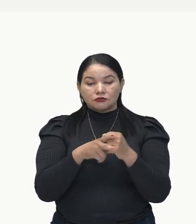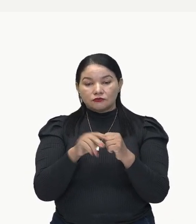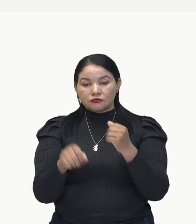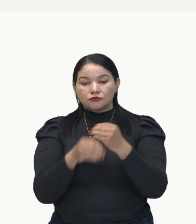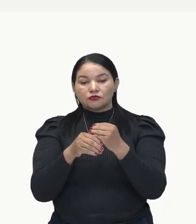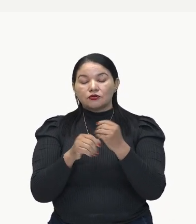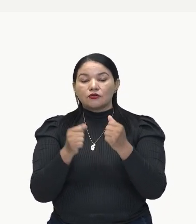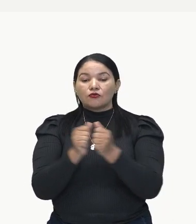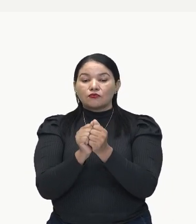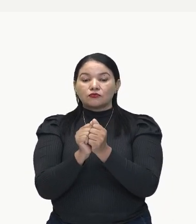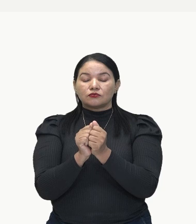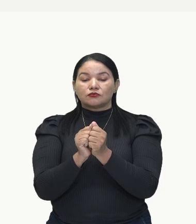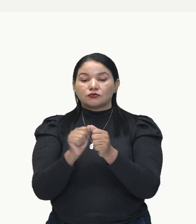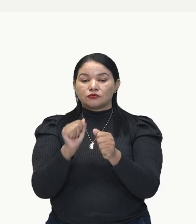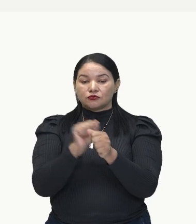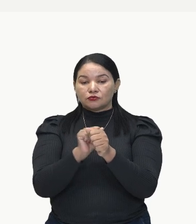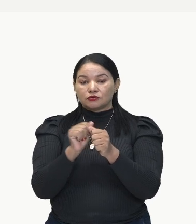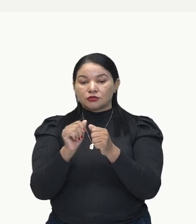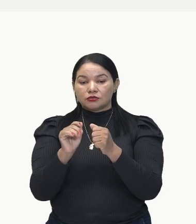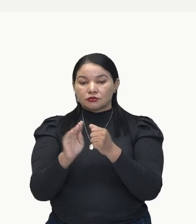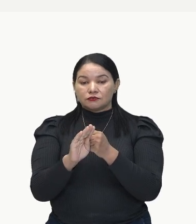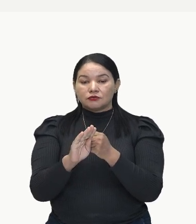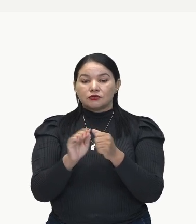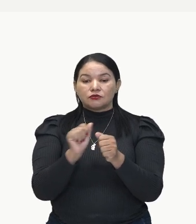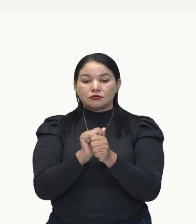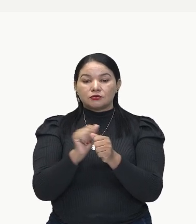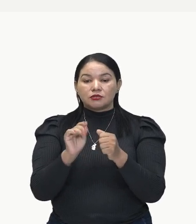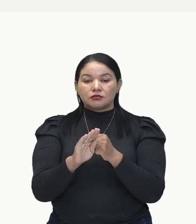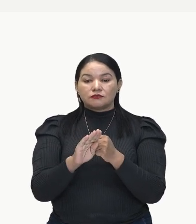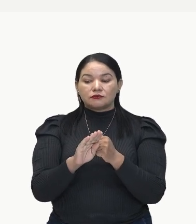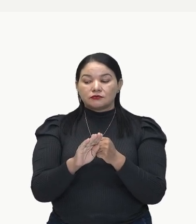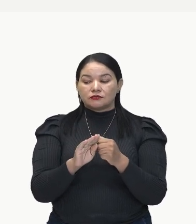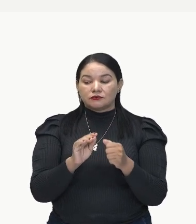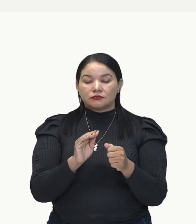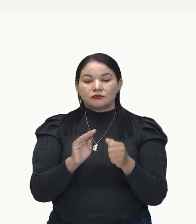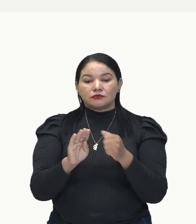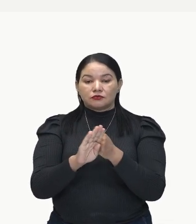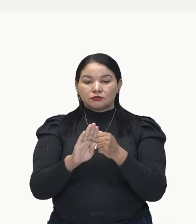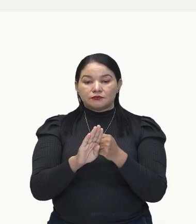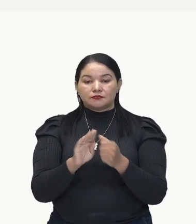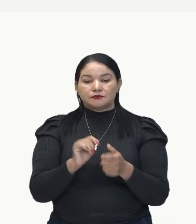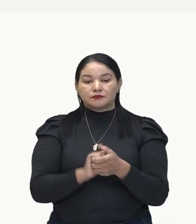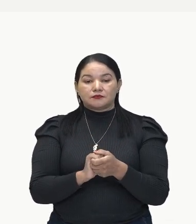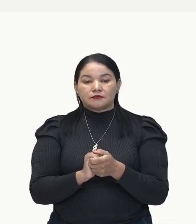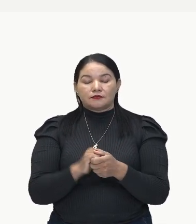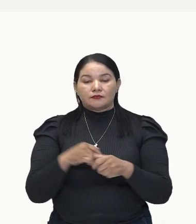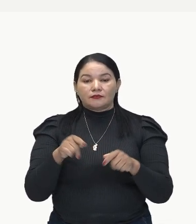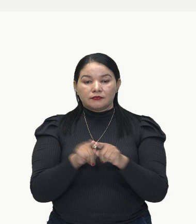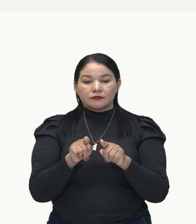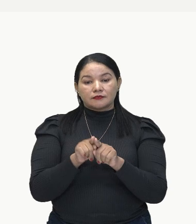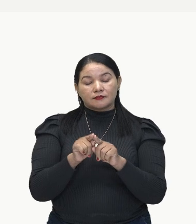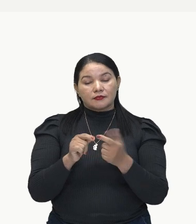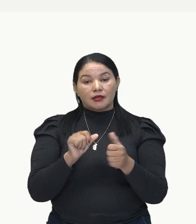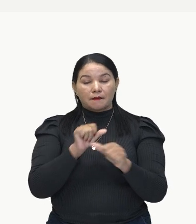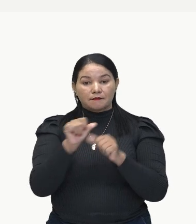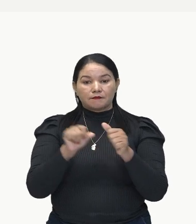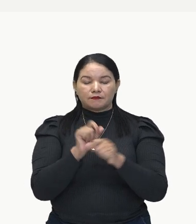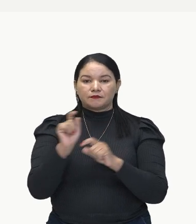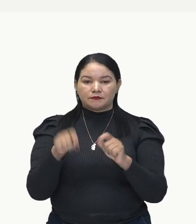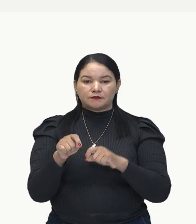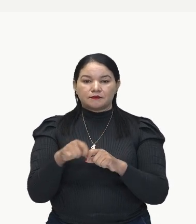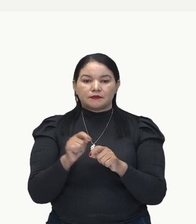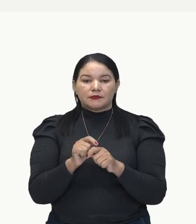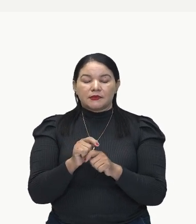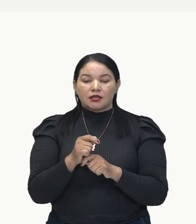ele é exclusivo do substantivo, enquanto o advérbio não. O advérbio ele se limita aos outros três, o verbo, adjetivo ou